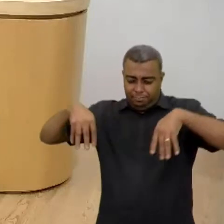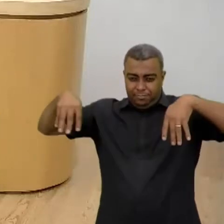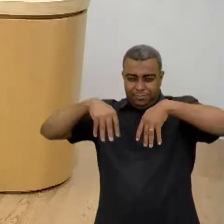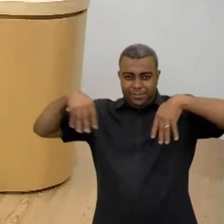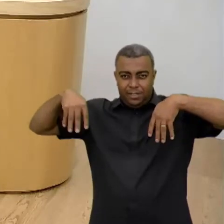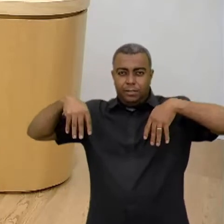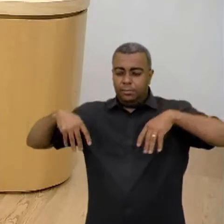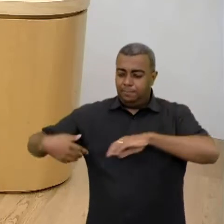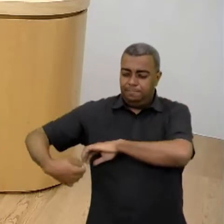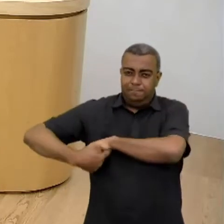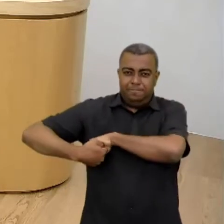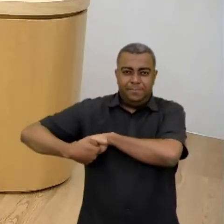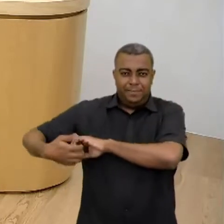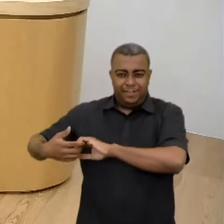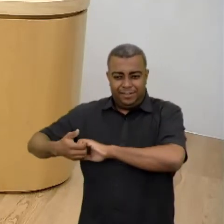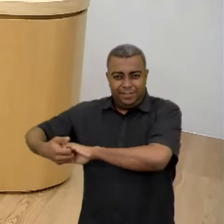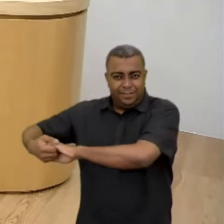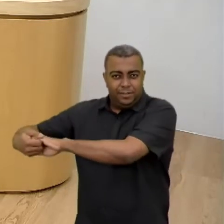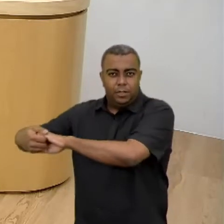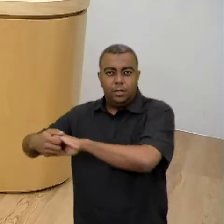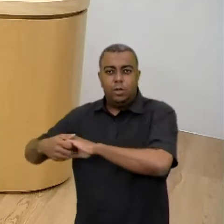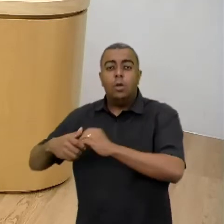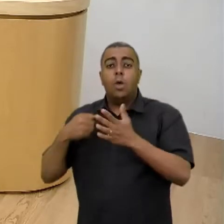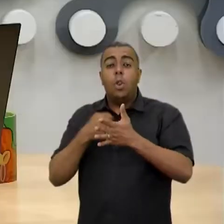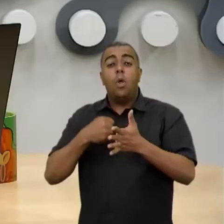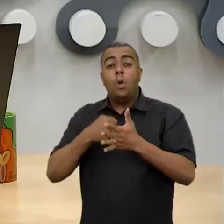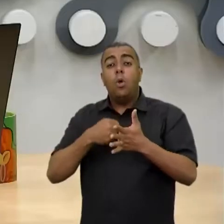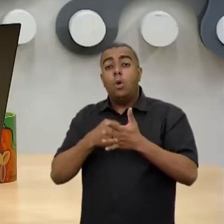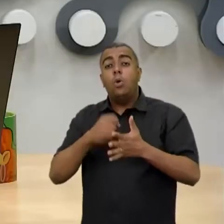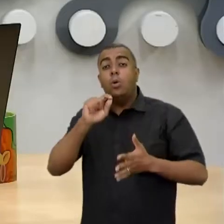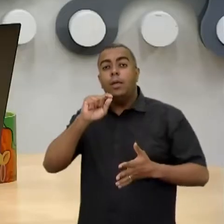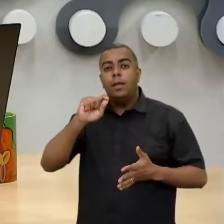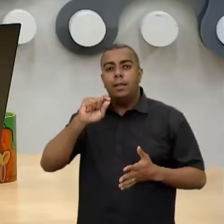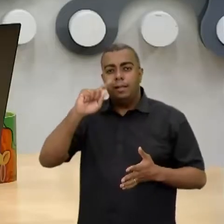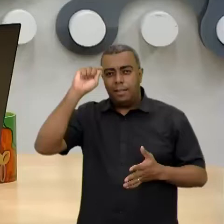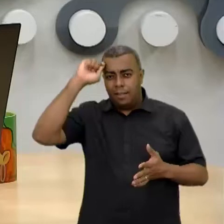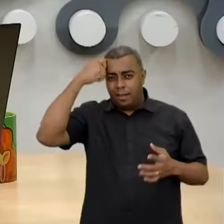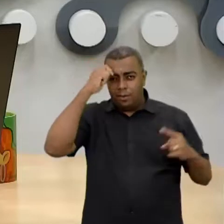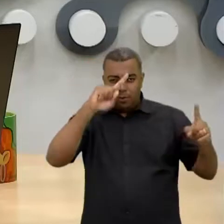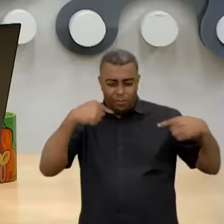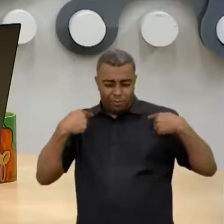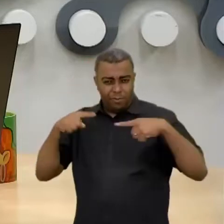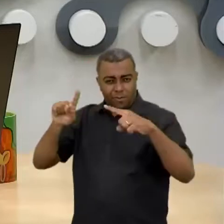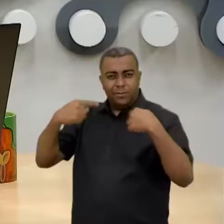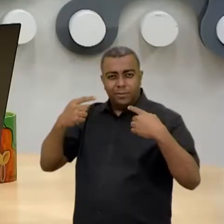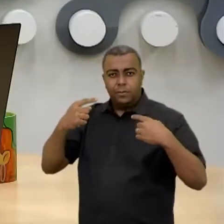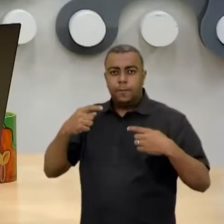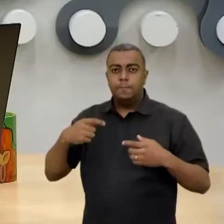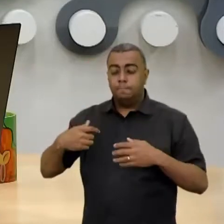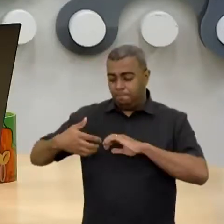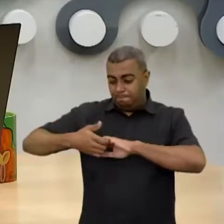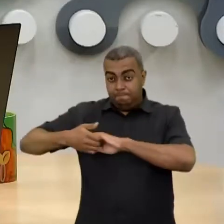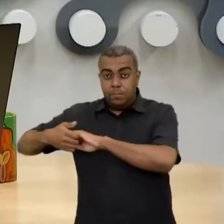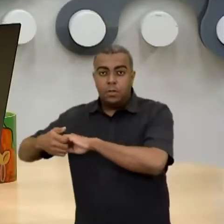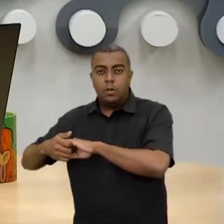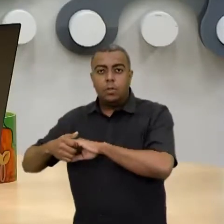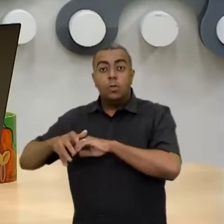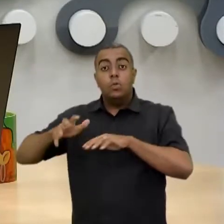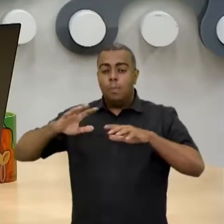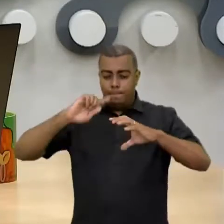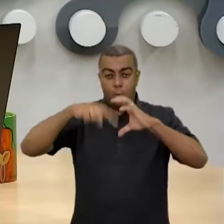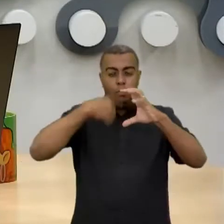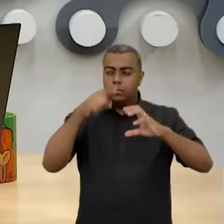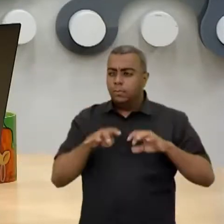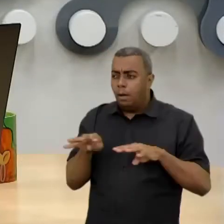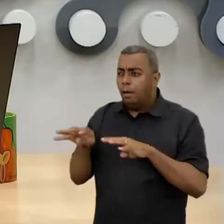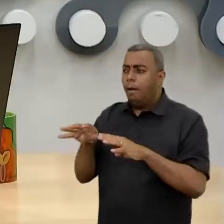negras lutando contra as opressões que eles sofrem durante a ditadura. E esse ato deles foi reconhecido